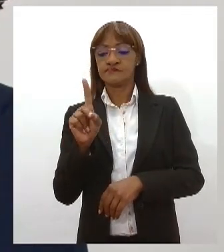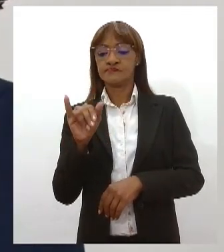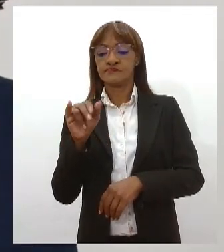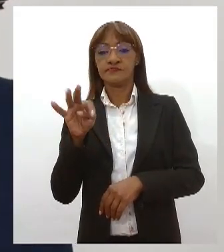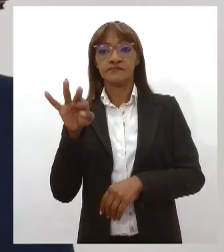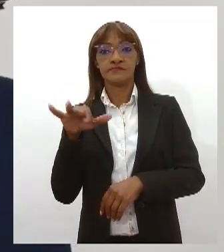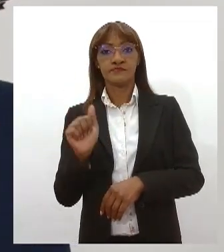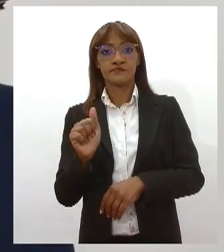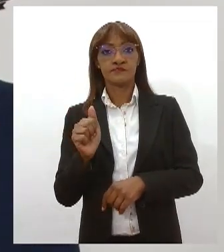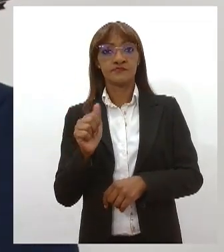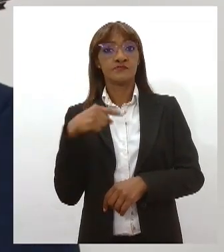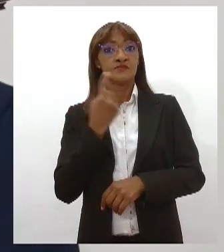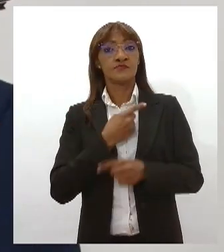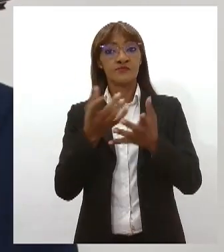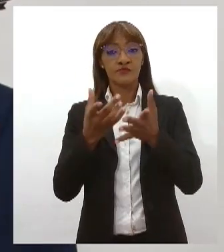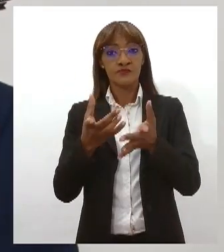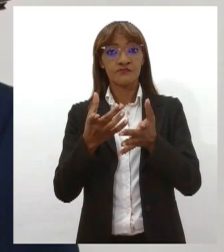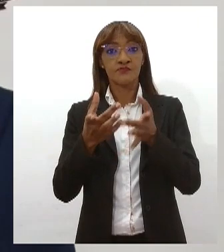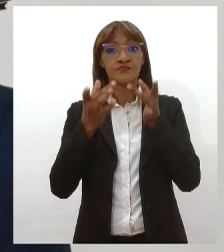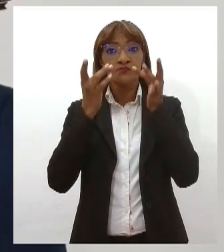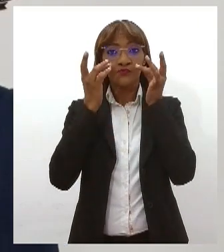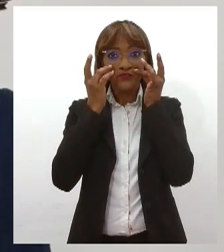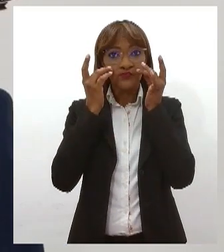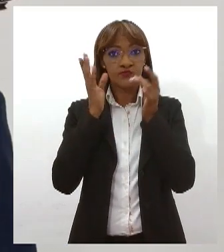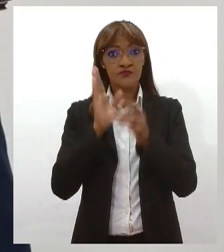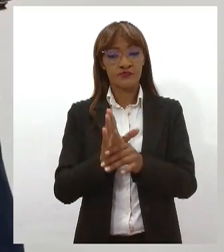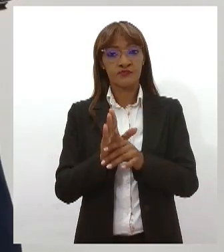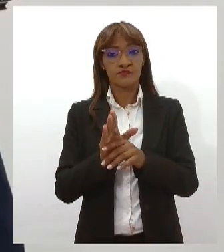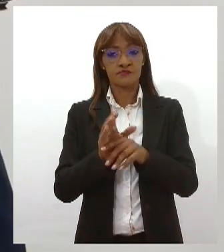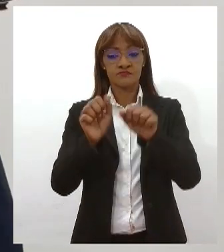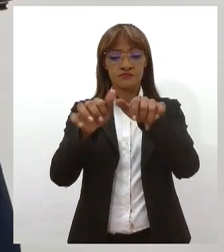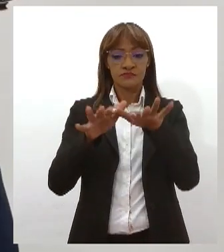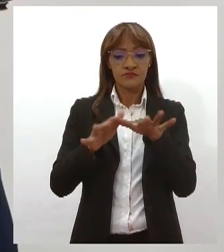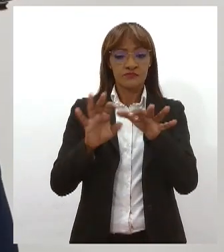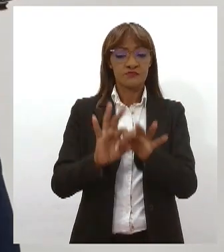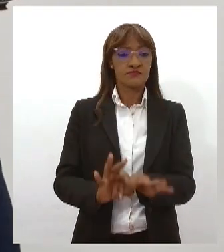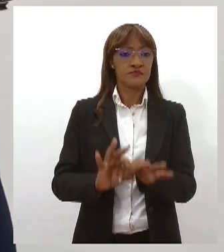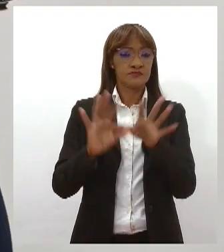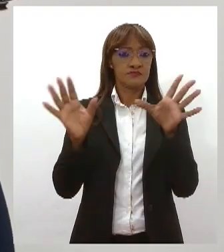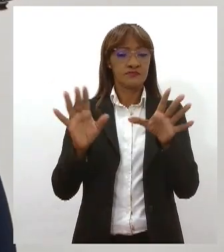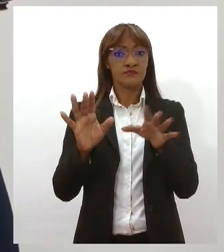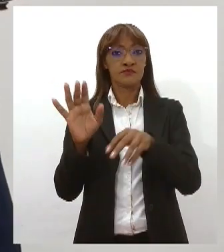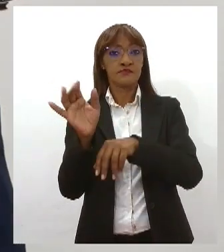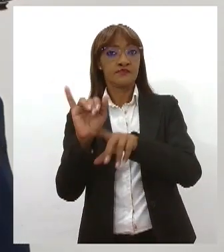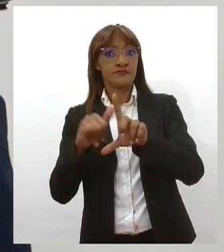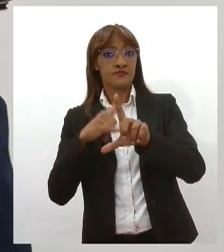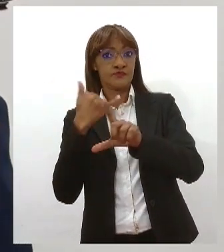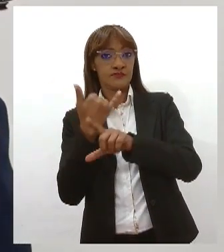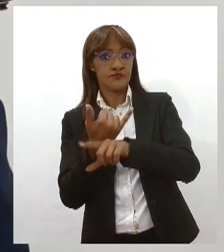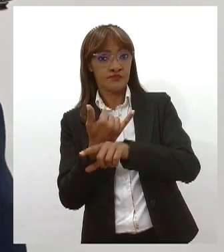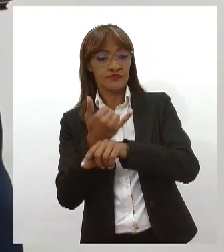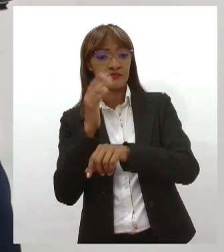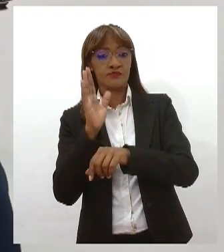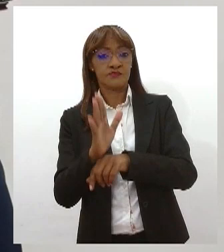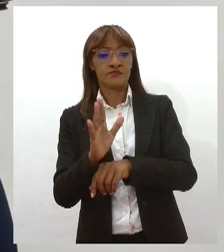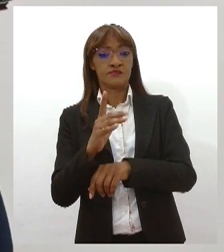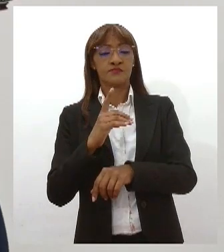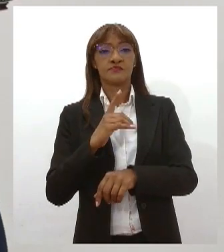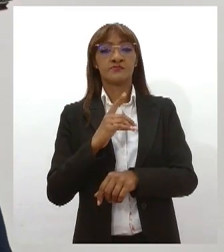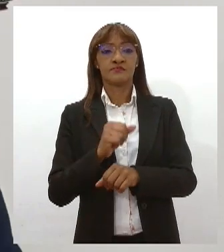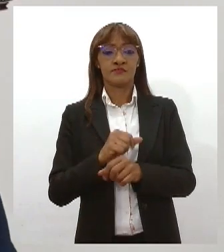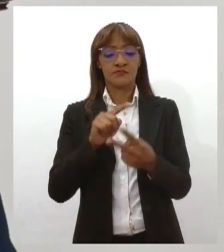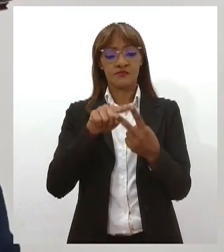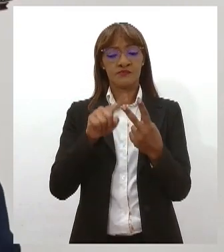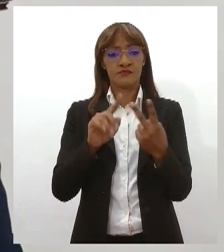população. Então, é aberta para todo o público. Vai estar lá no YouTube e nós temos duas formas de participação.